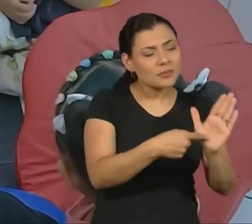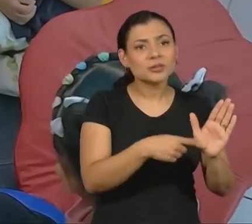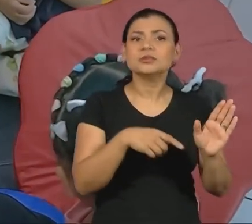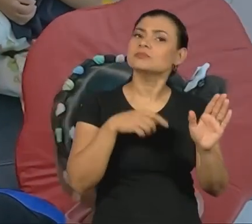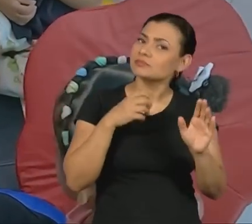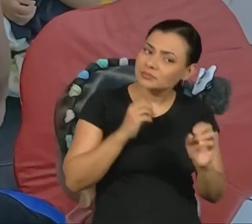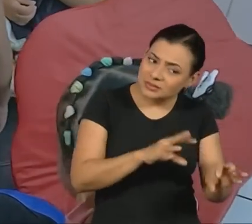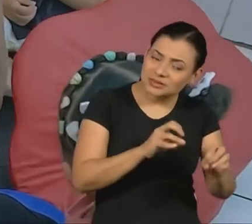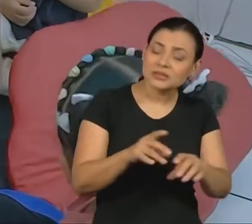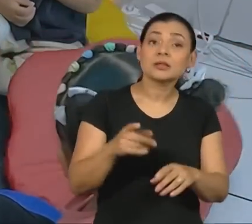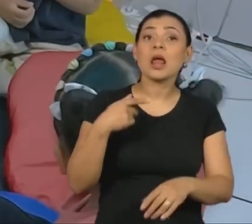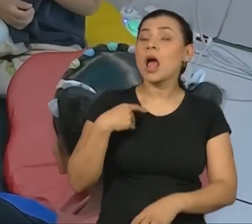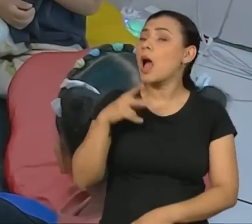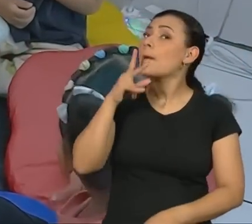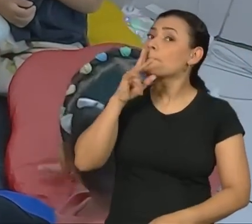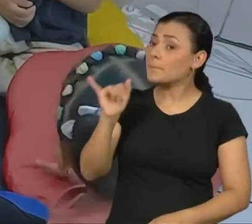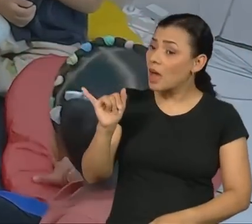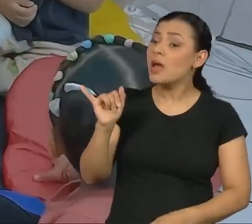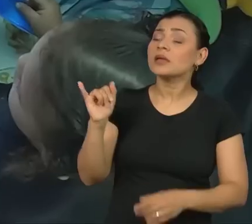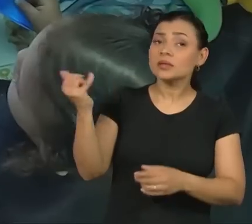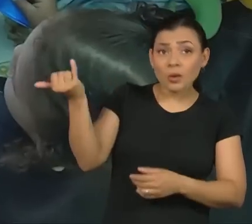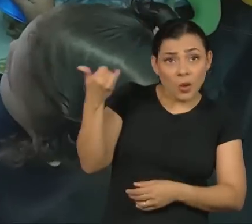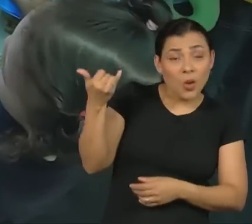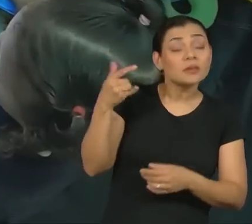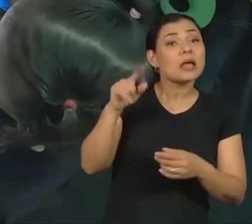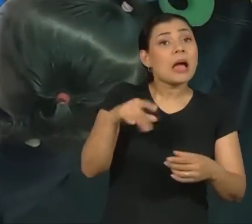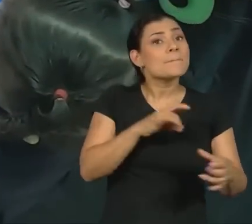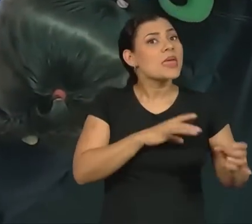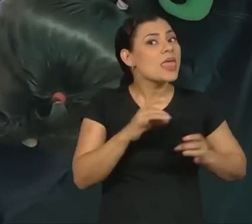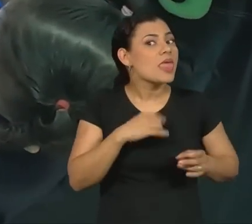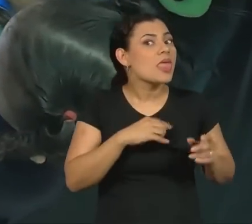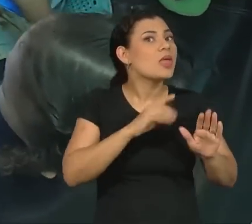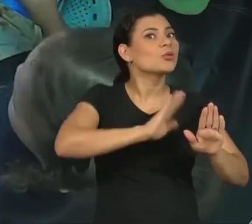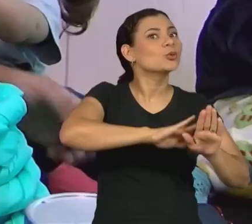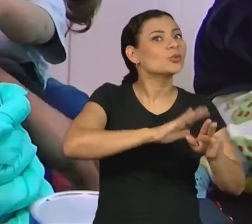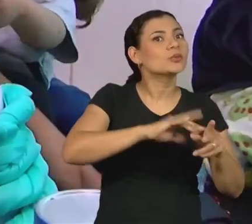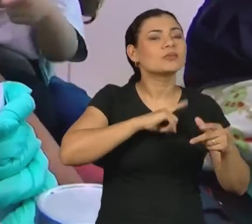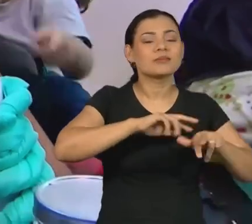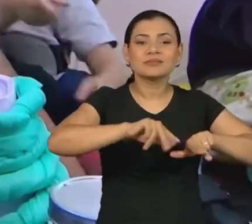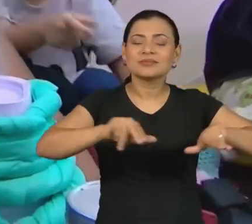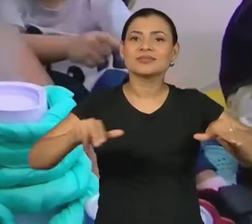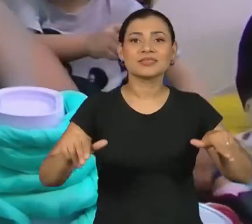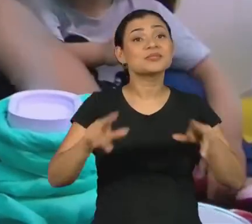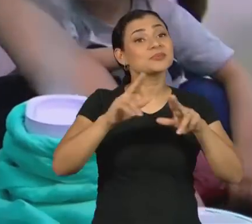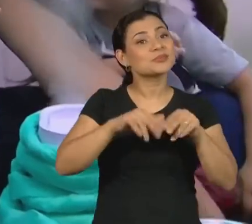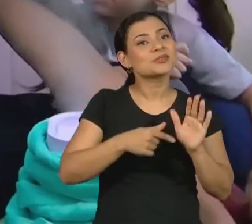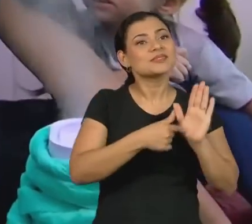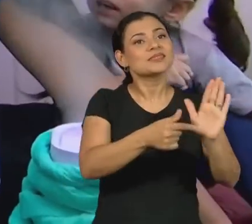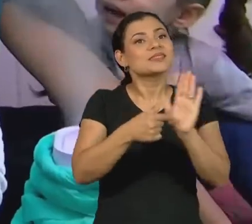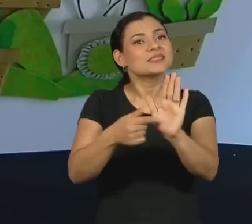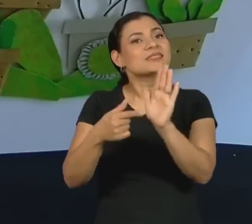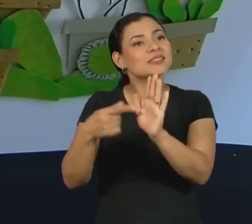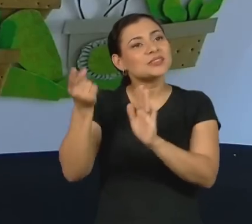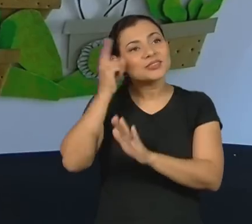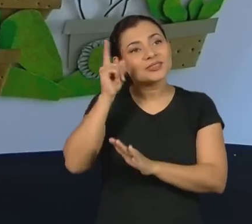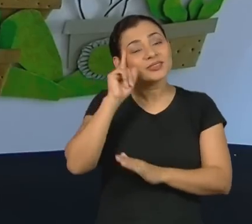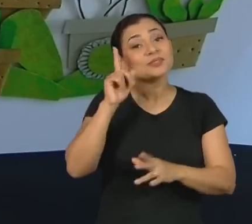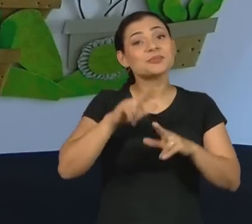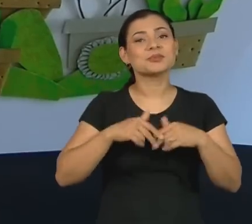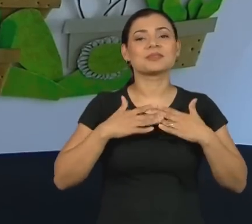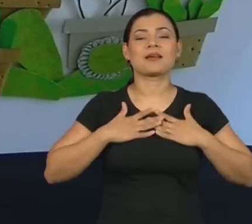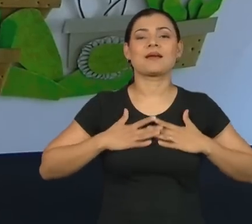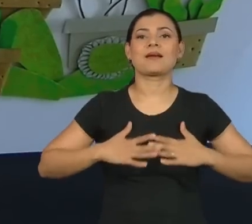Pro, ele fala muito sobre o medo. Os efeitos do projeto se revelam diariamente. A emoção da calmaria vem